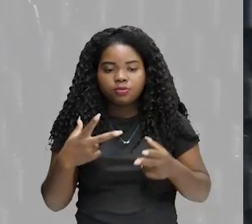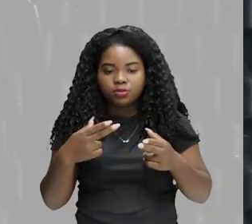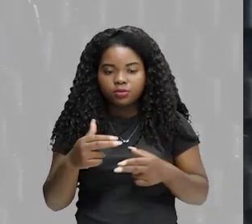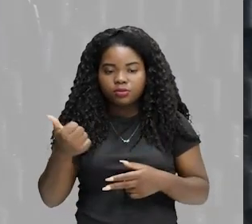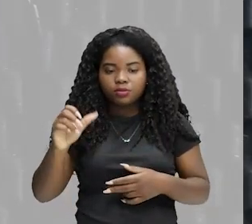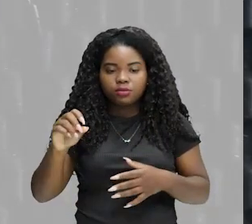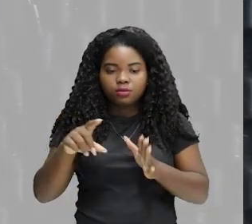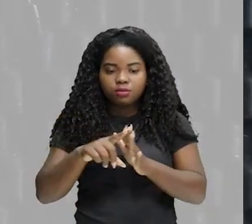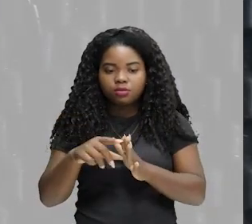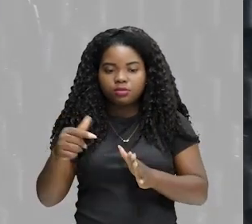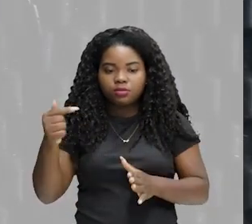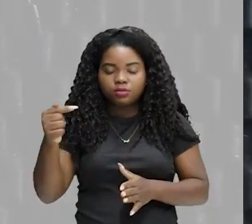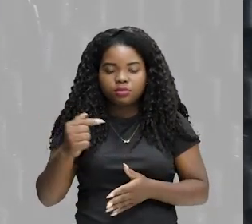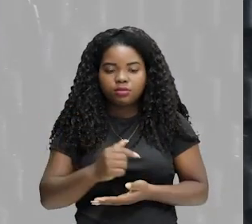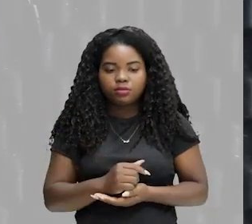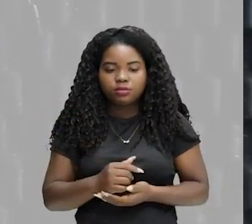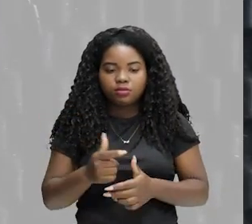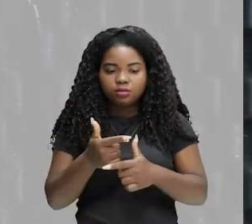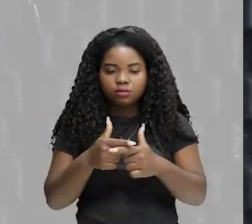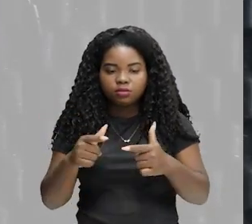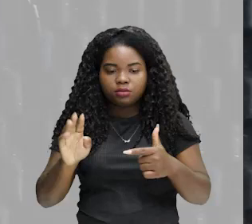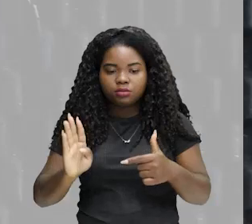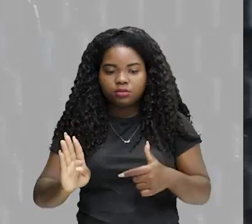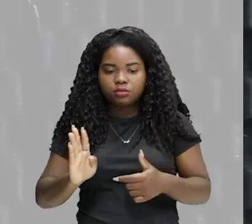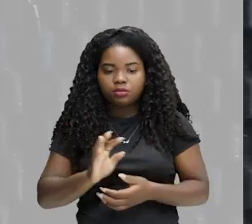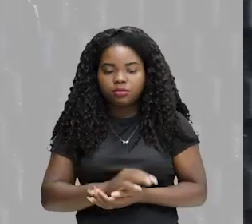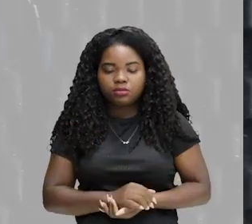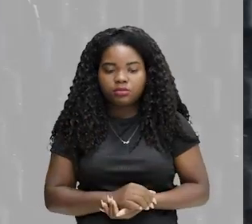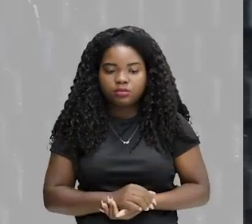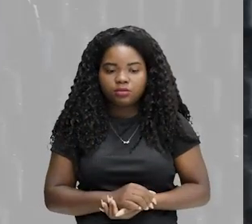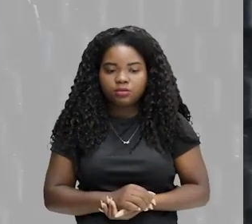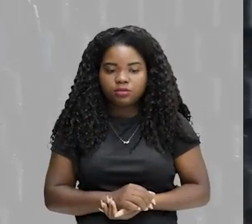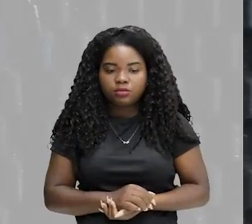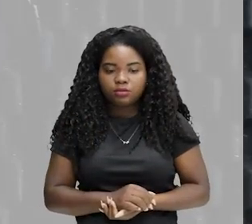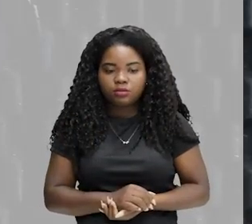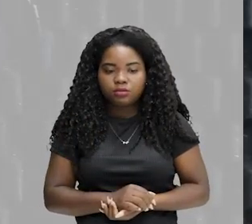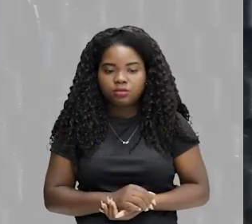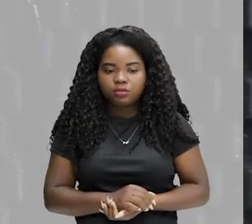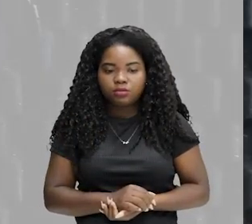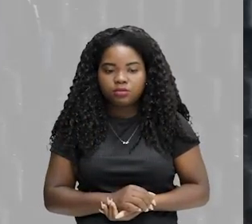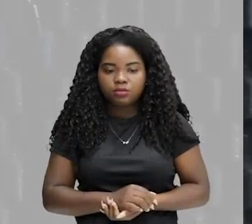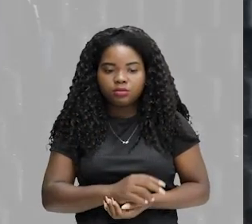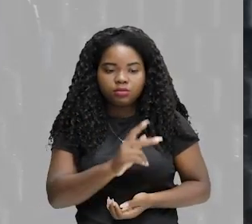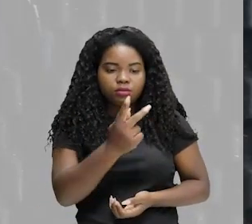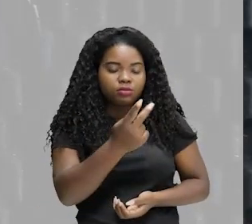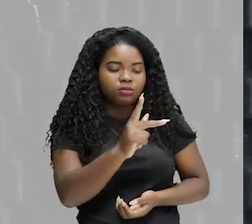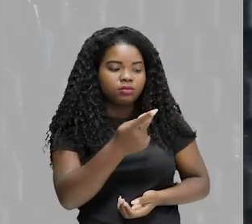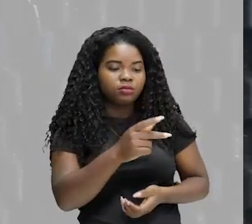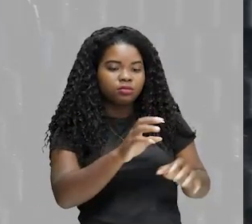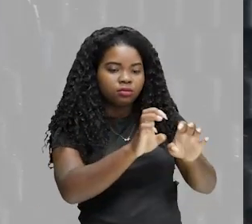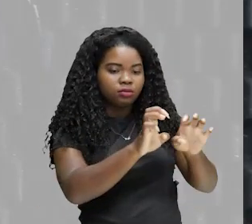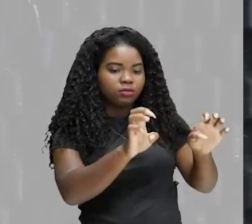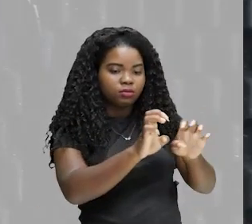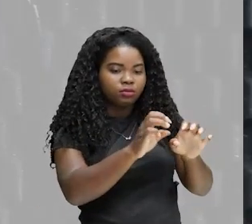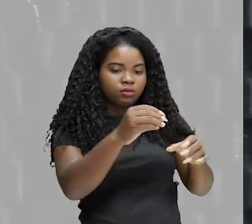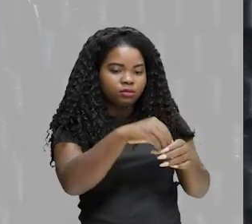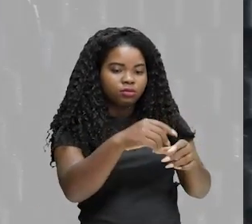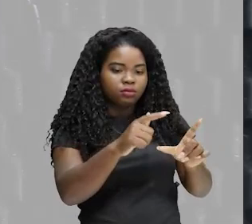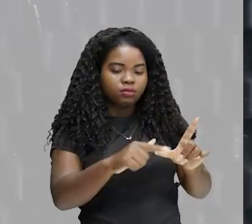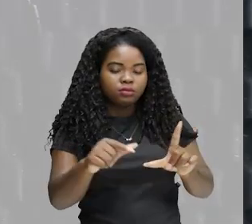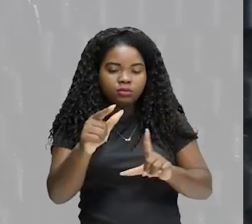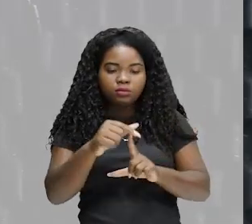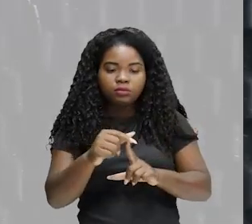a 10 elevado a menos 7 sobre B. Mas lembra que o H está lá naquela fórmula, dentro do